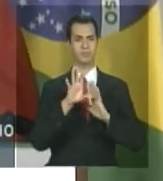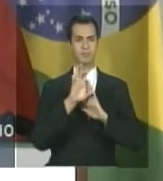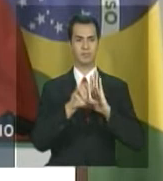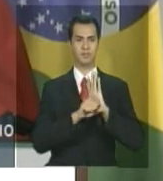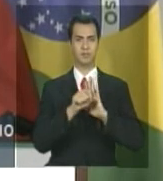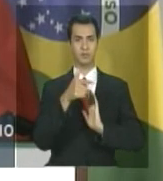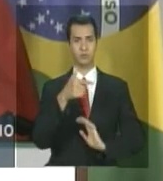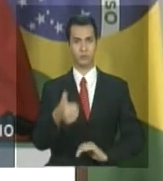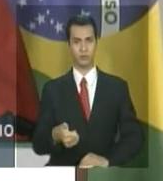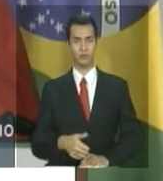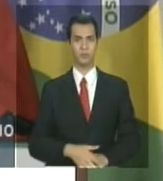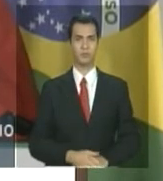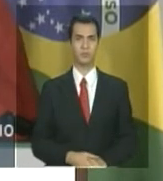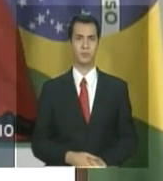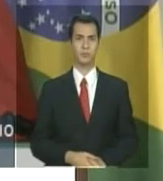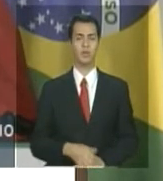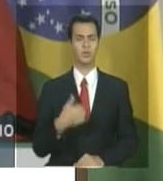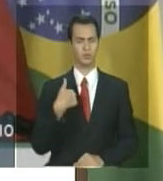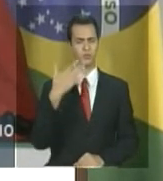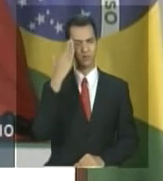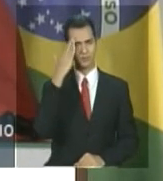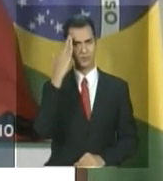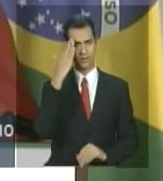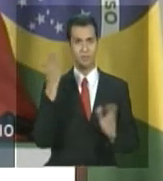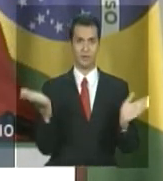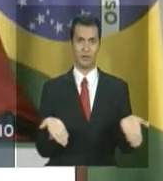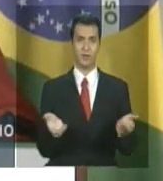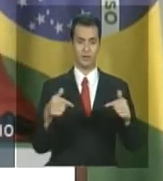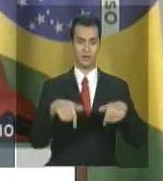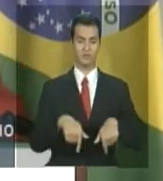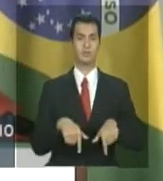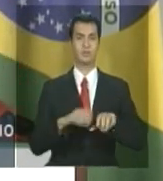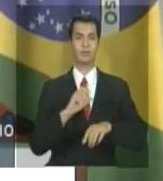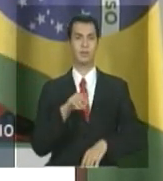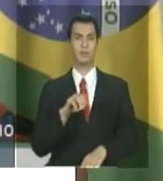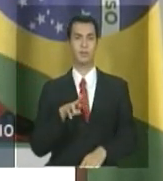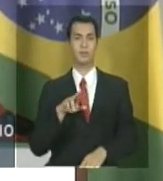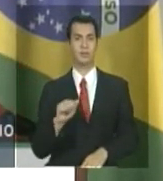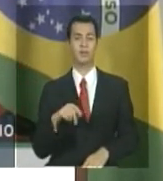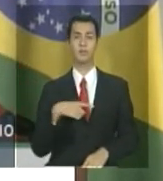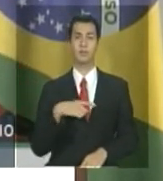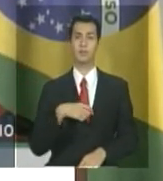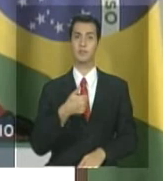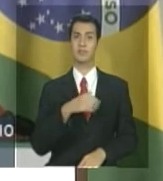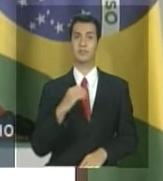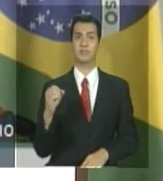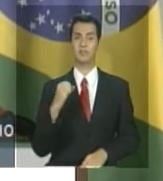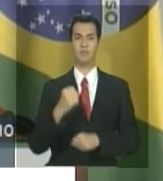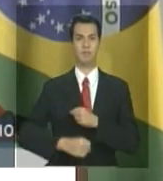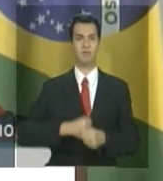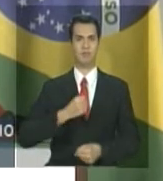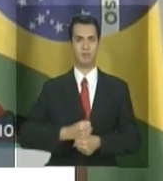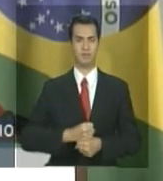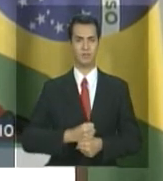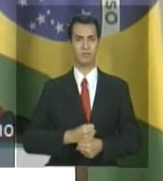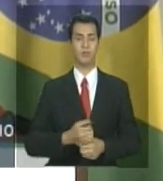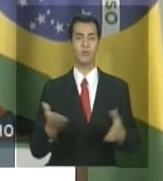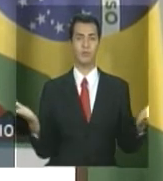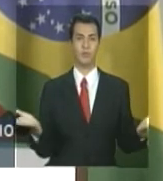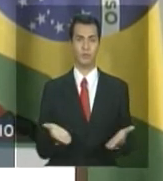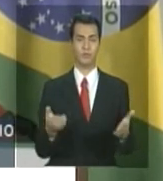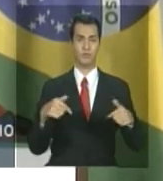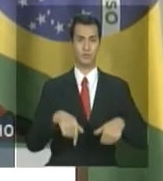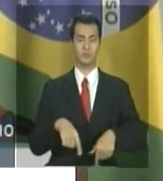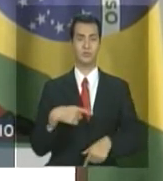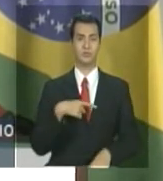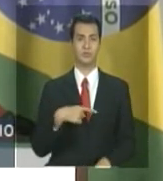que, neste ano, esta casa comemora seu centenário e congrega hoje mais